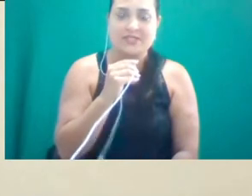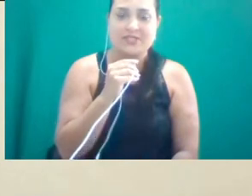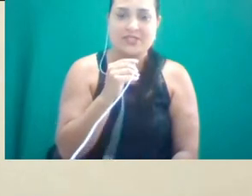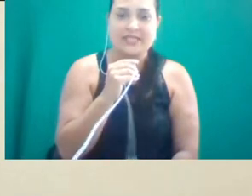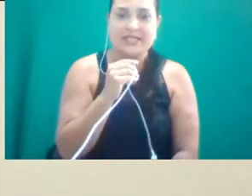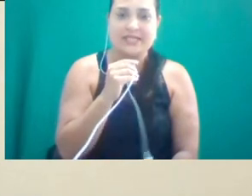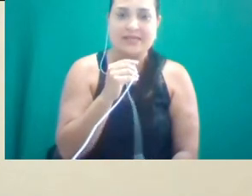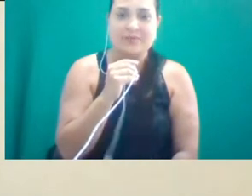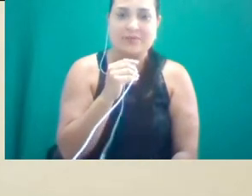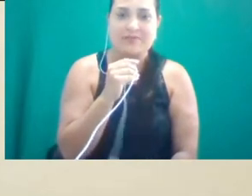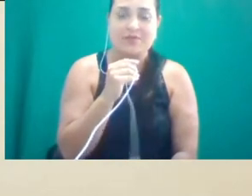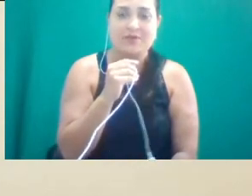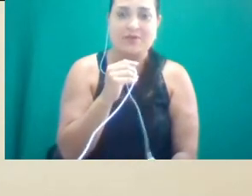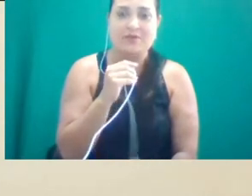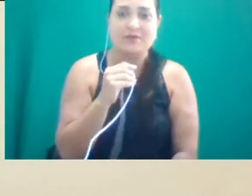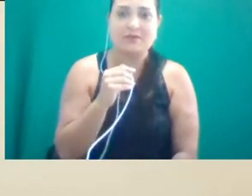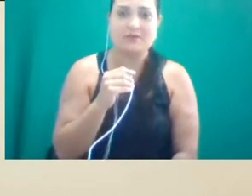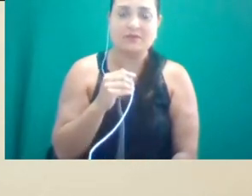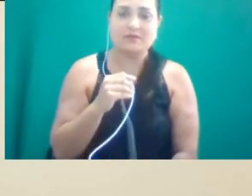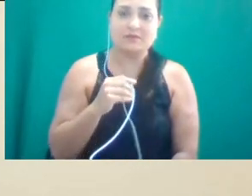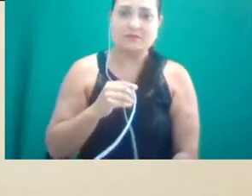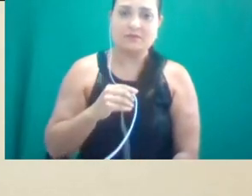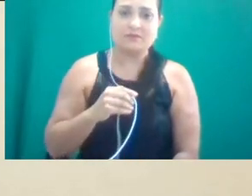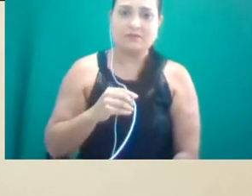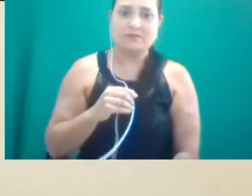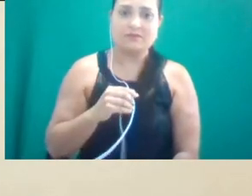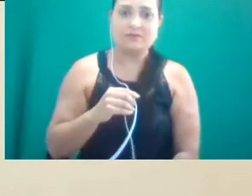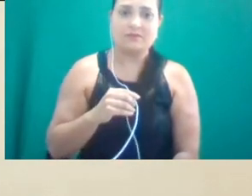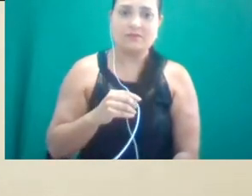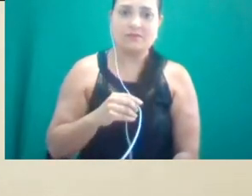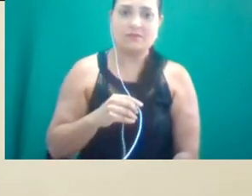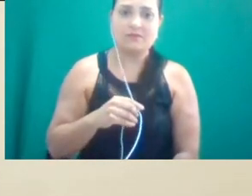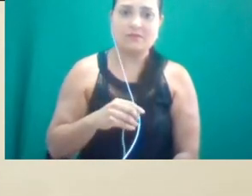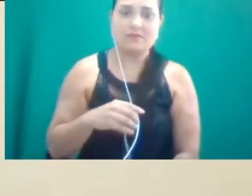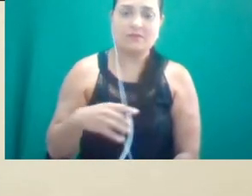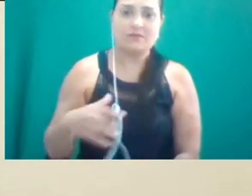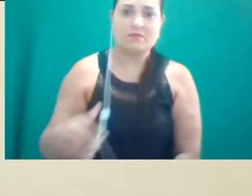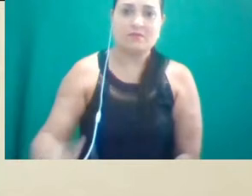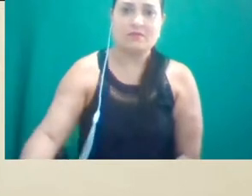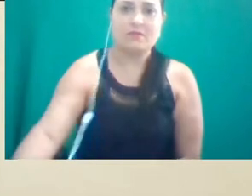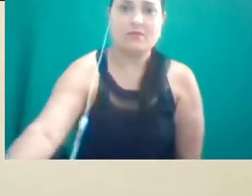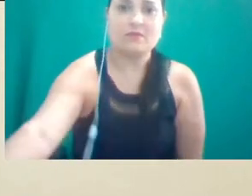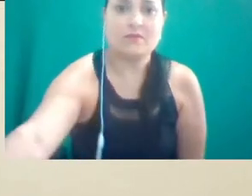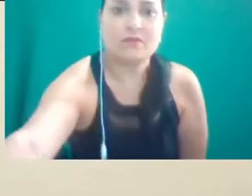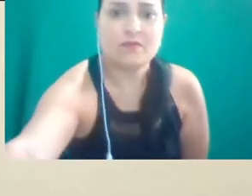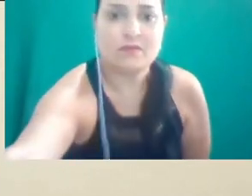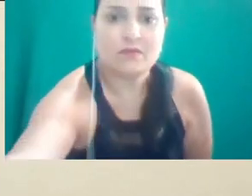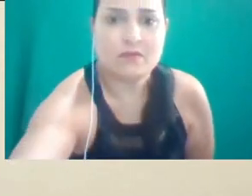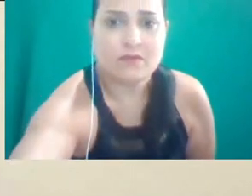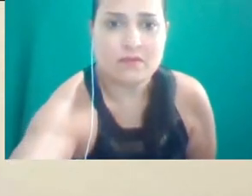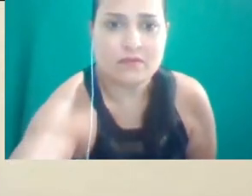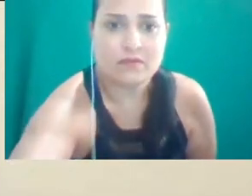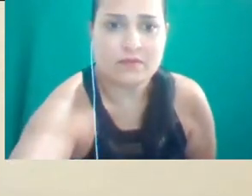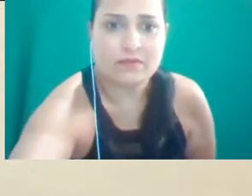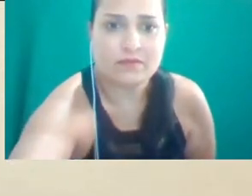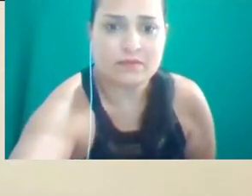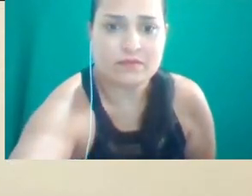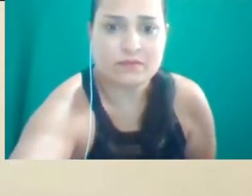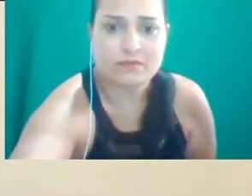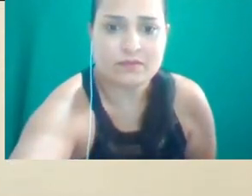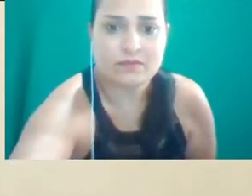atuando. Mas hoje você já é uma outra pessoa, você é um graduado. E essa é nossa